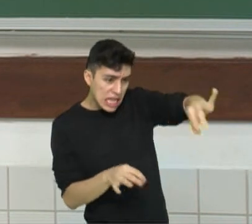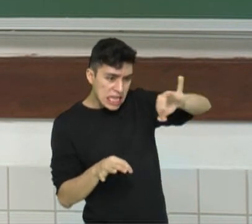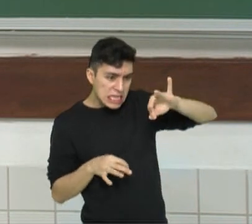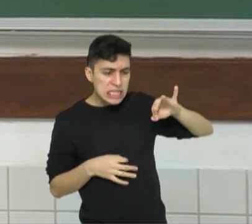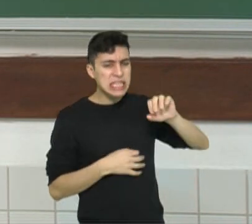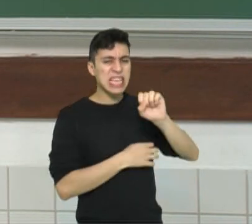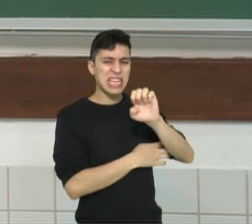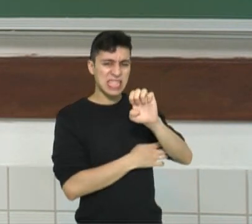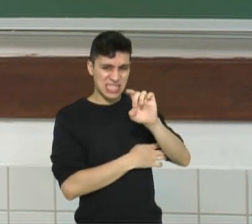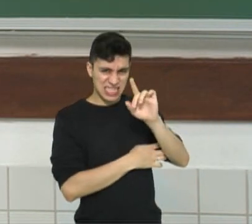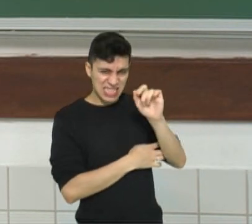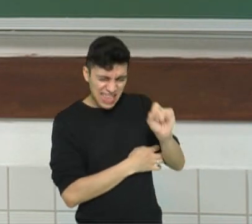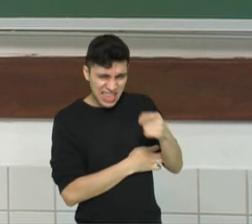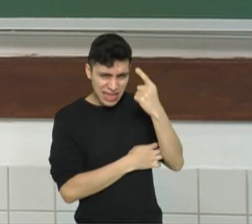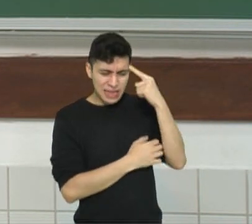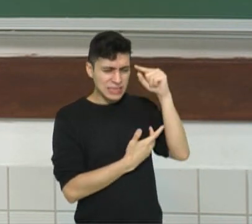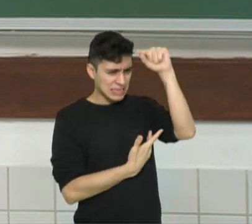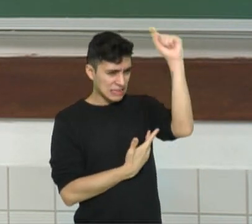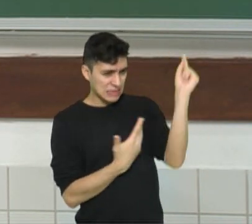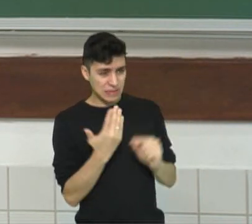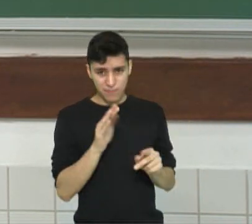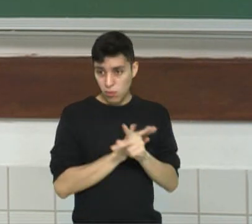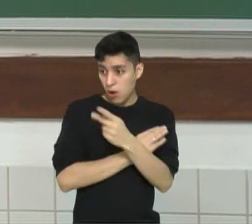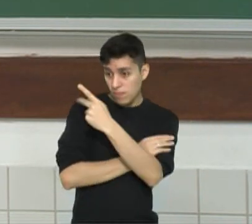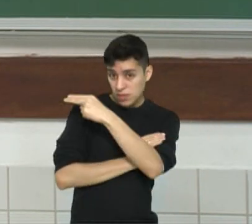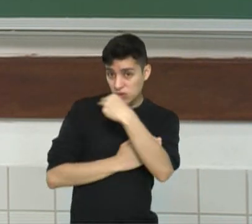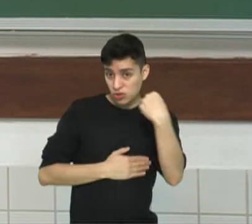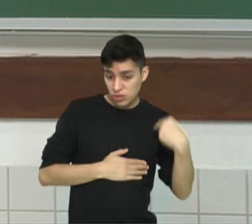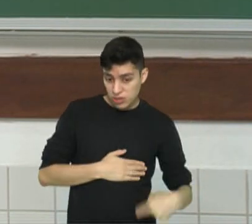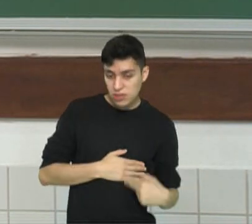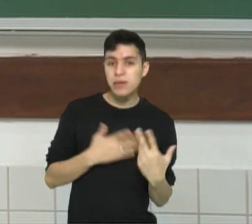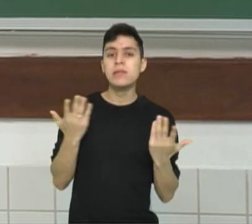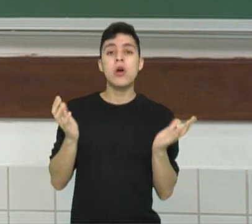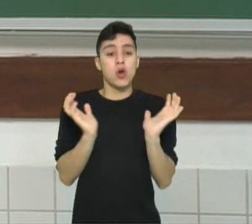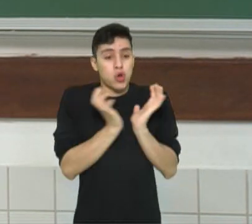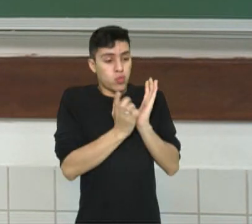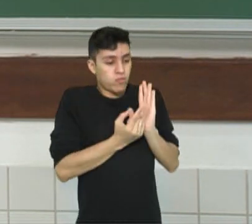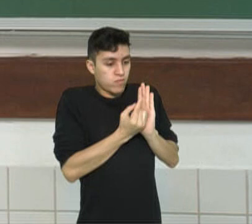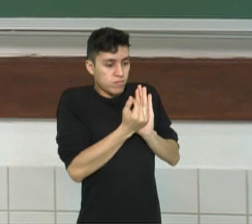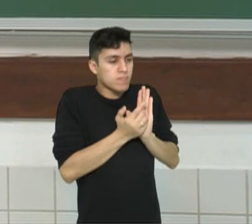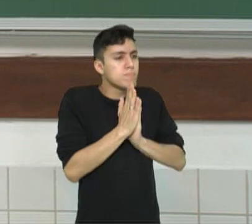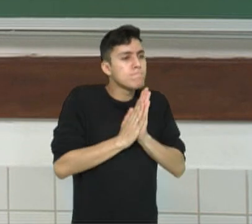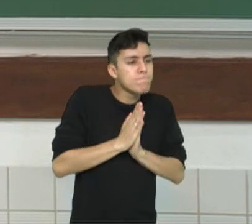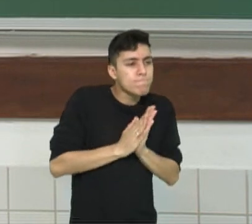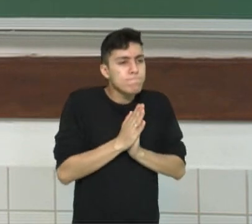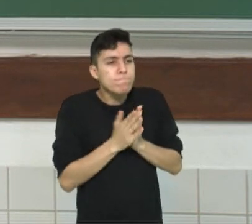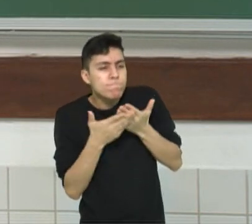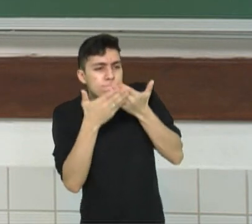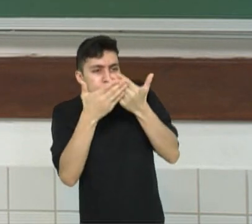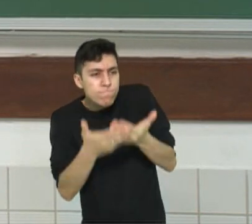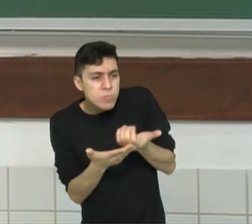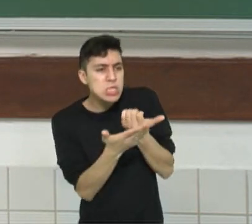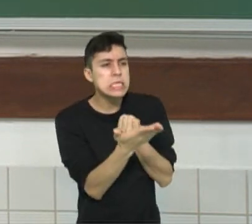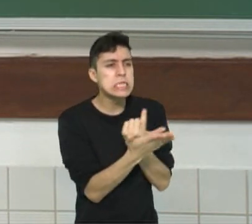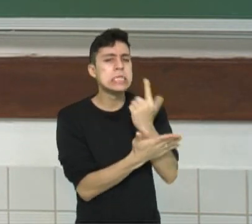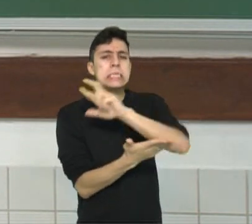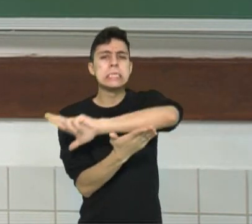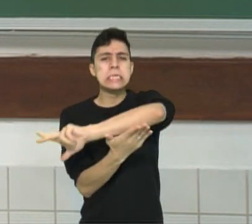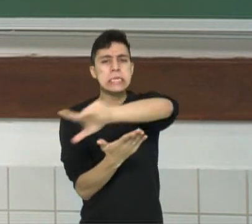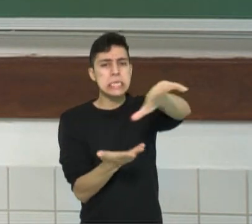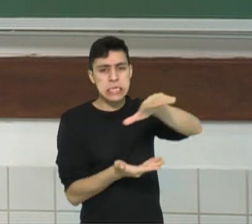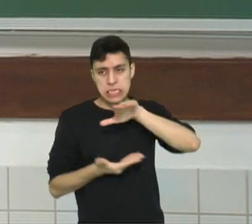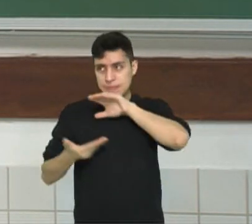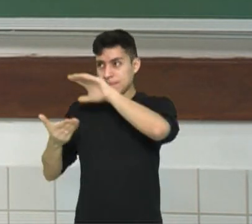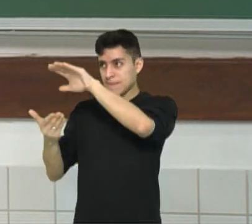sedas chinesas. Então, tudo isso vai ser buscado por esses burgueses ao longo dessas grandes navegações. E o que